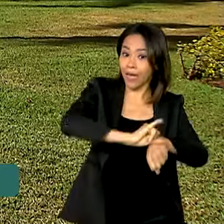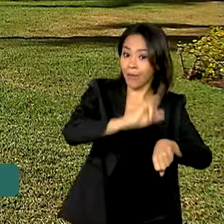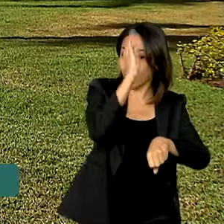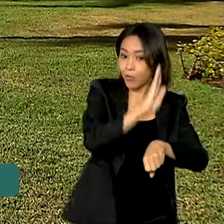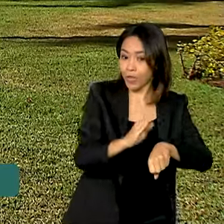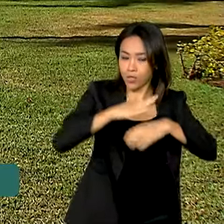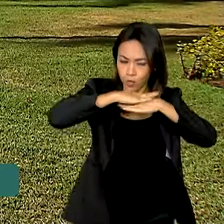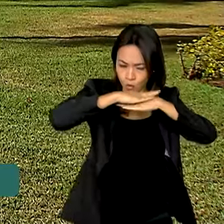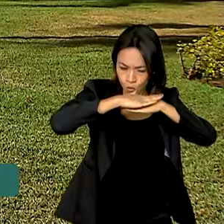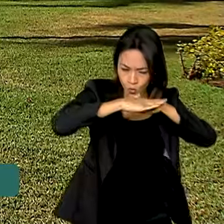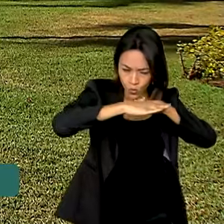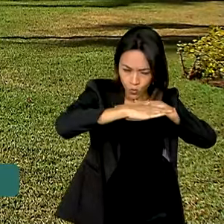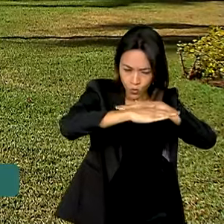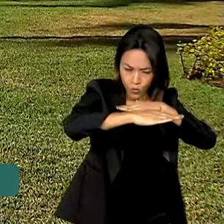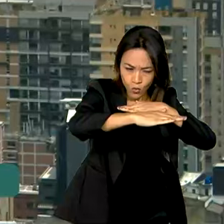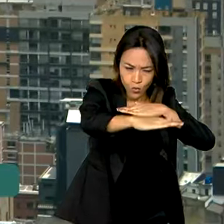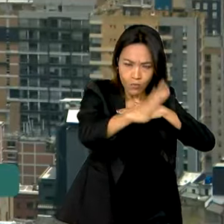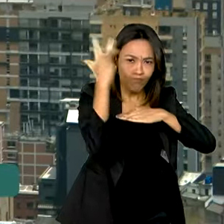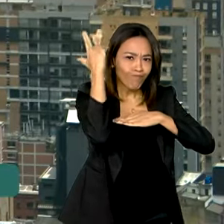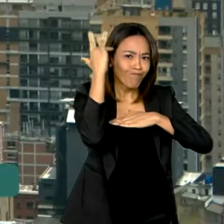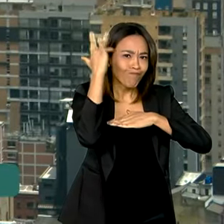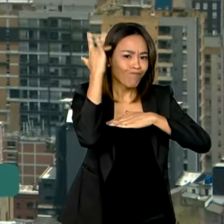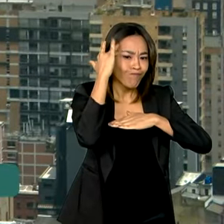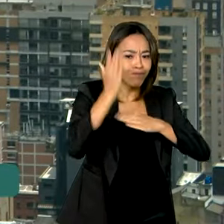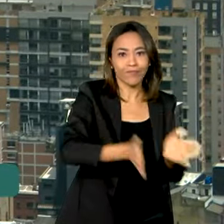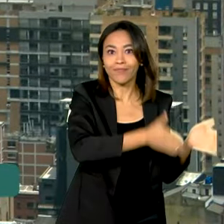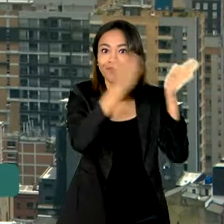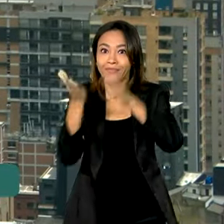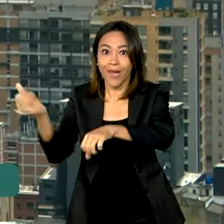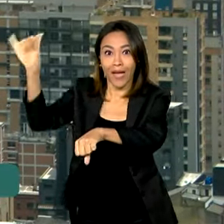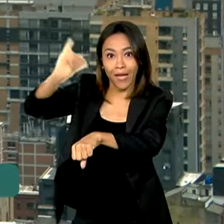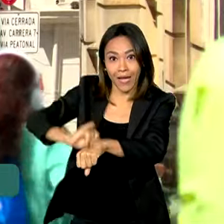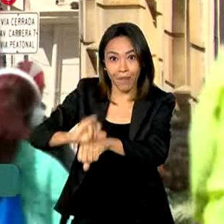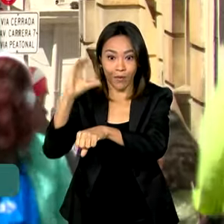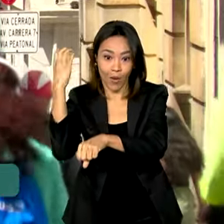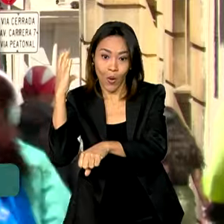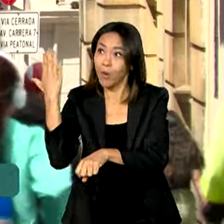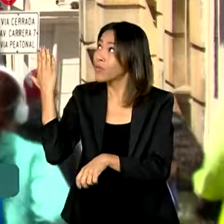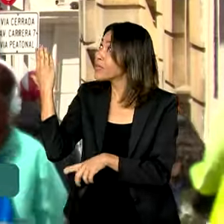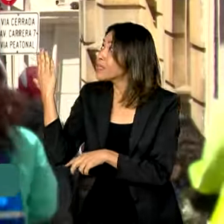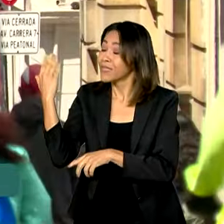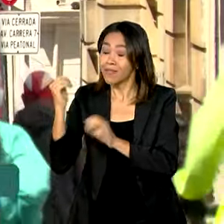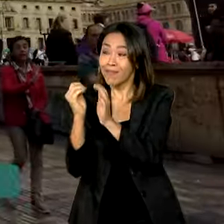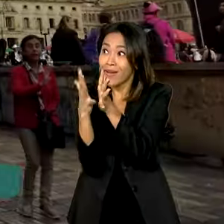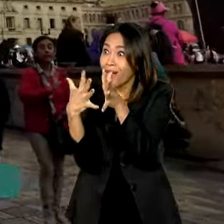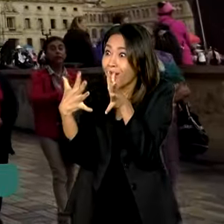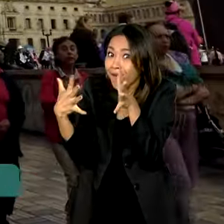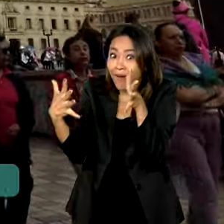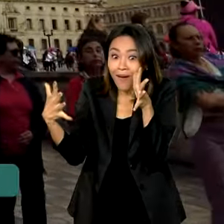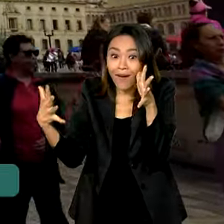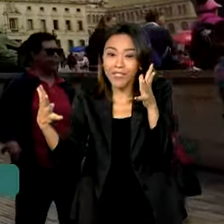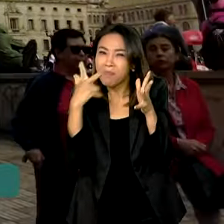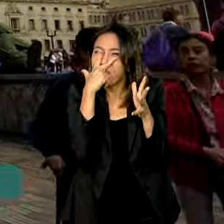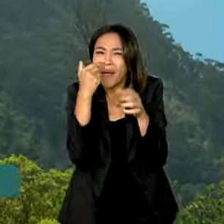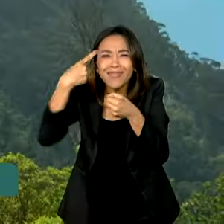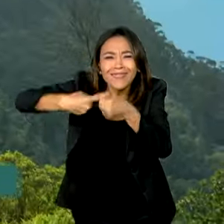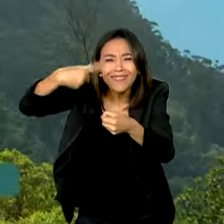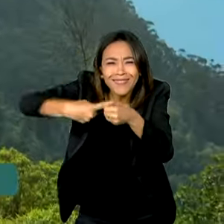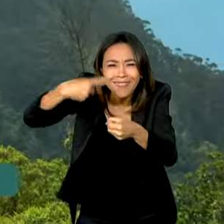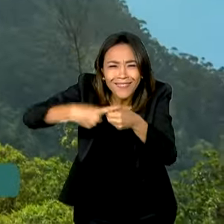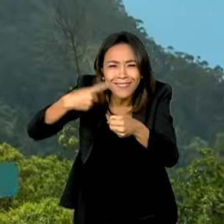suas planícies e arquitetura moderna, a capital colombiana, Bogotá, é uma cidade grande e com cara de interior,